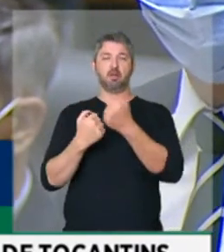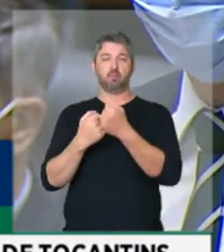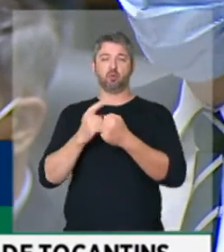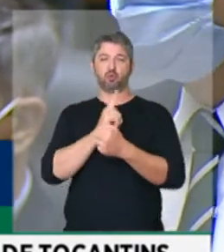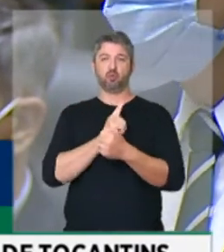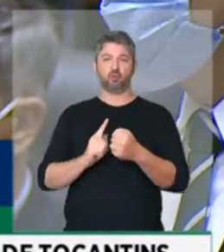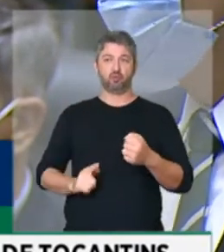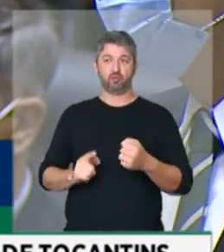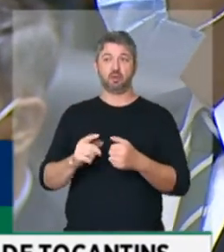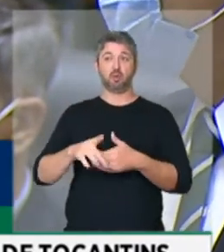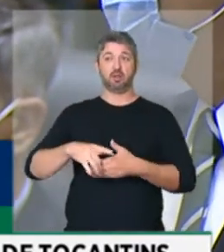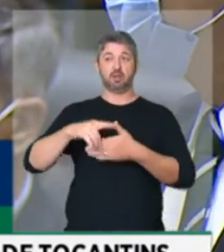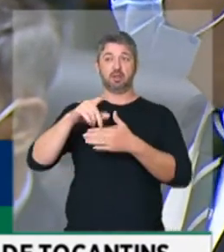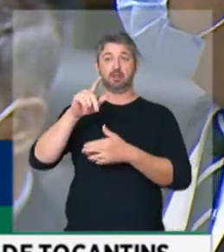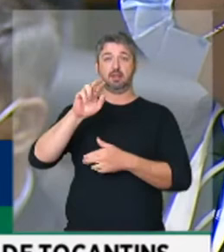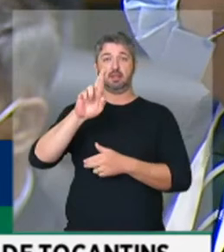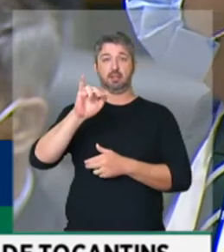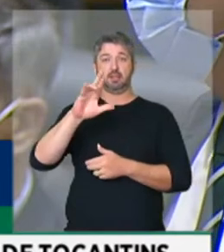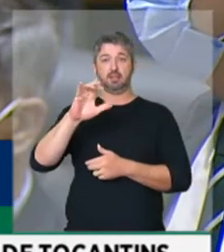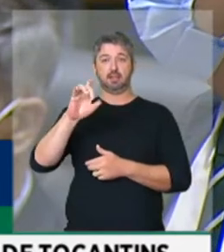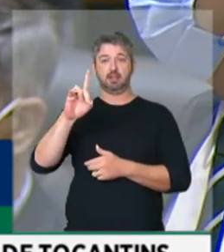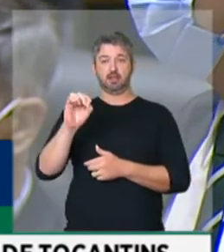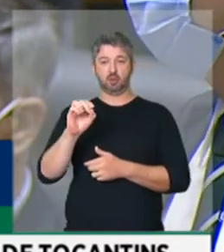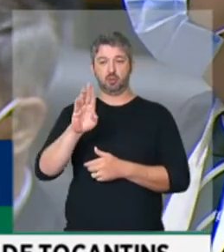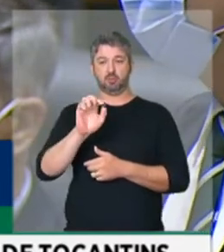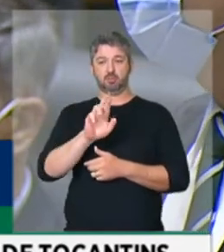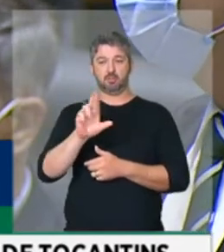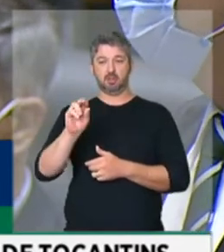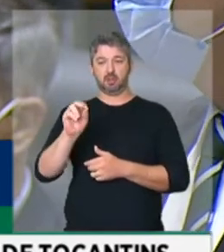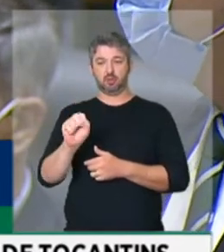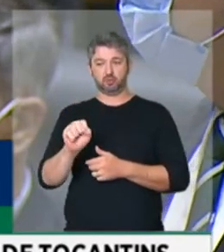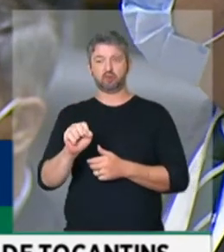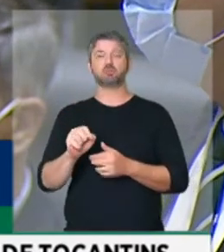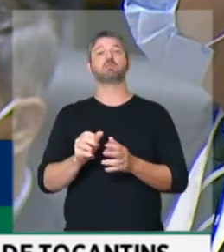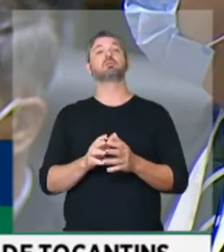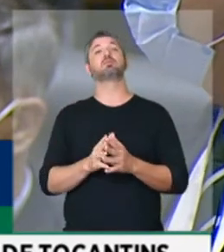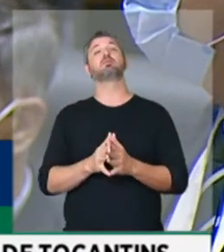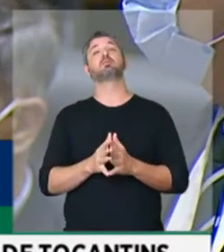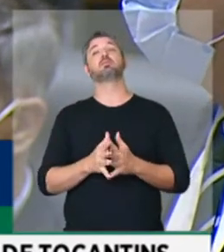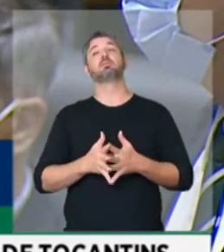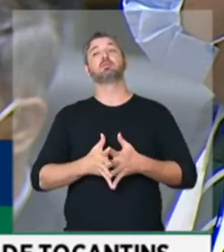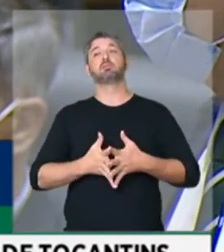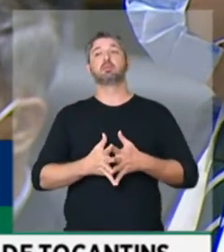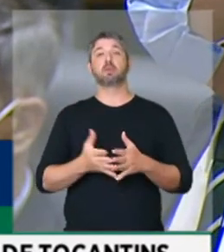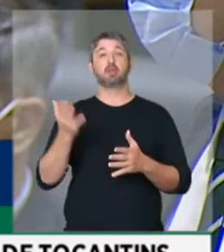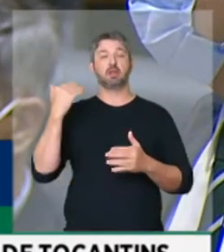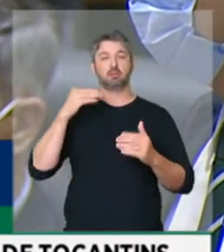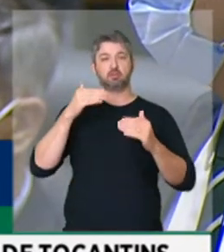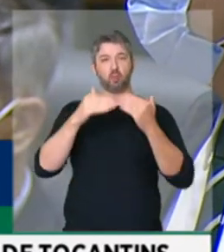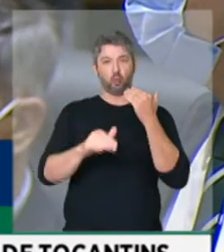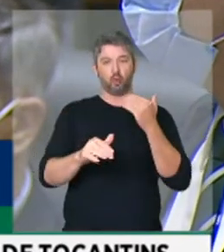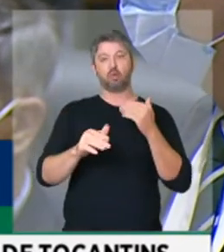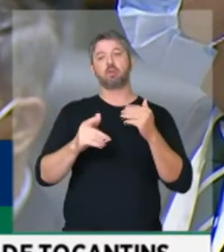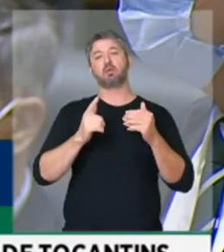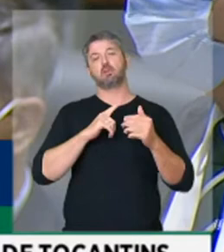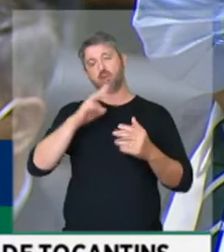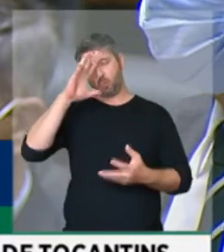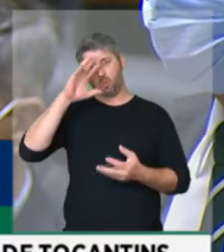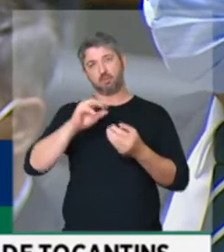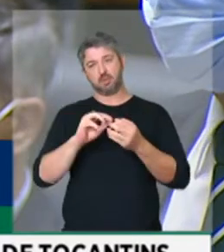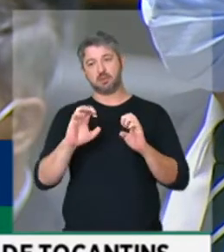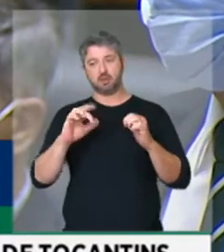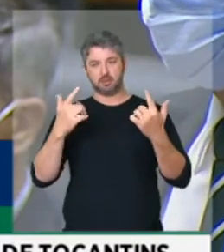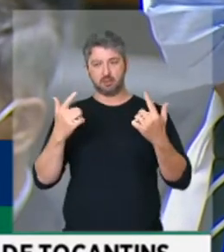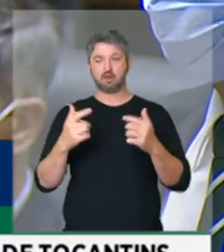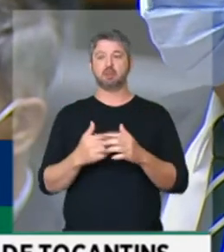foi importantíssimo, inclusive na mudança de orientação que outrora divergia da PEC, que depois, com entendimento claro, veio a